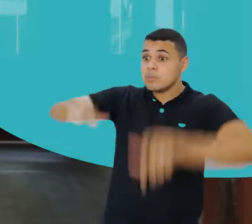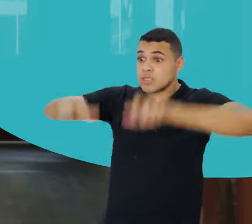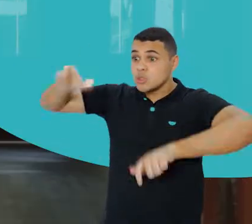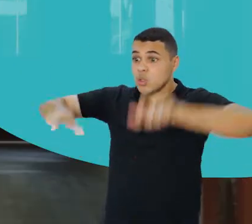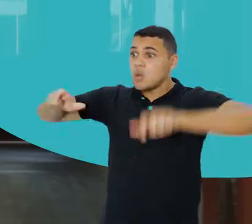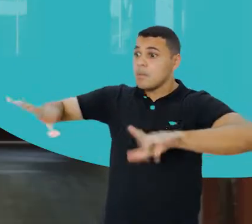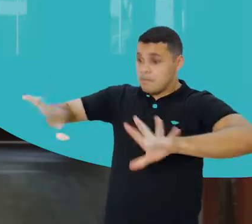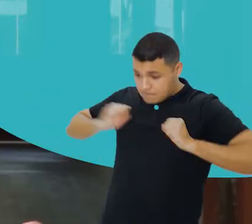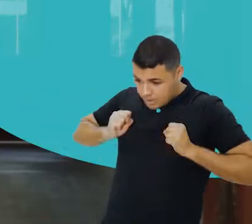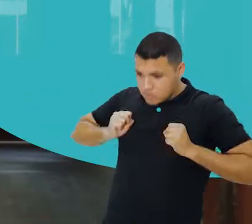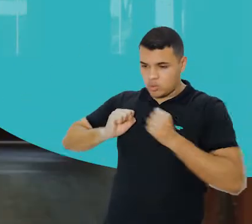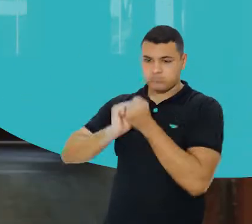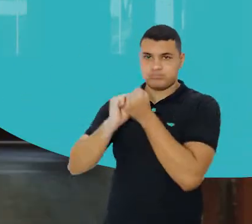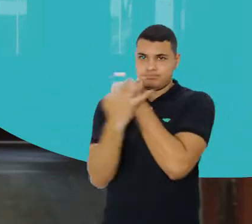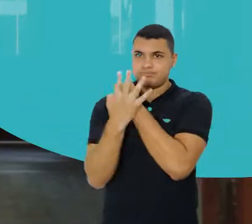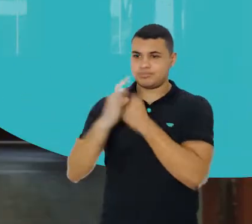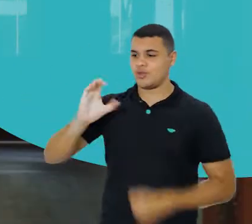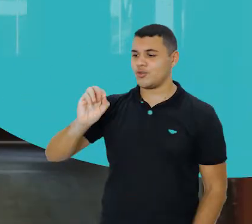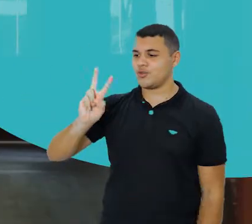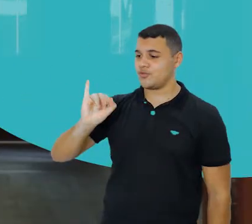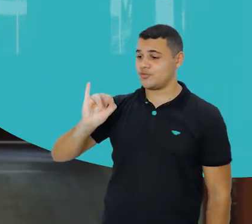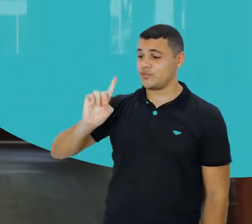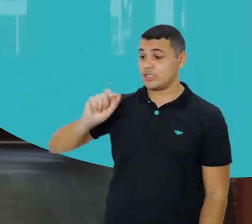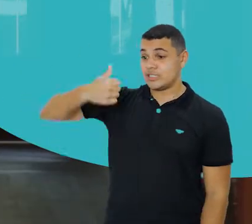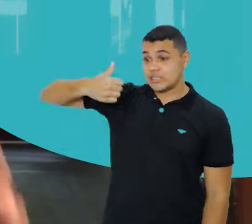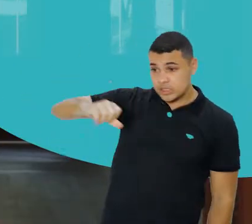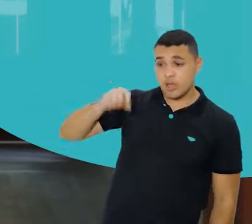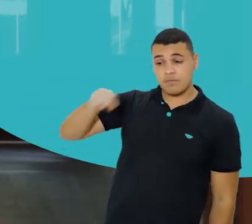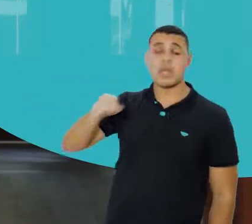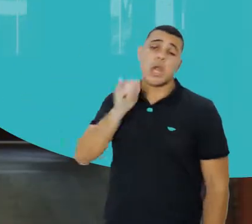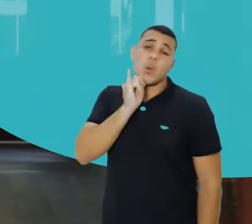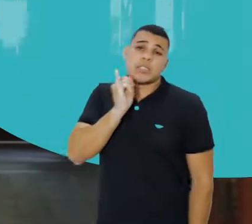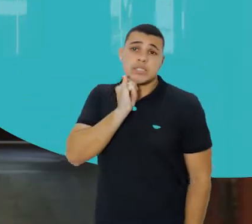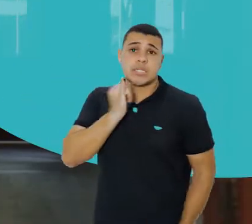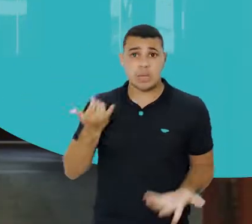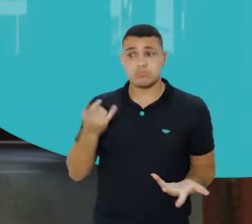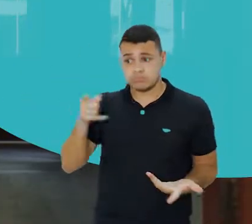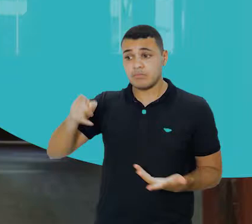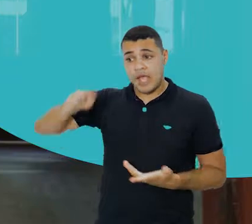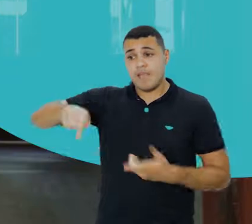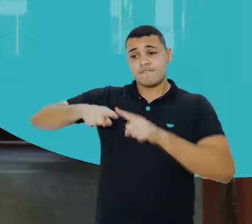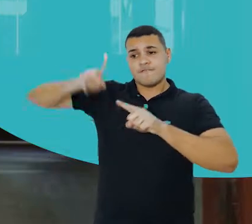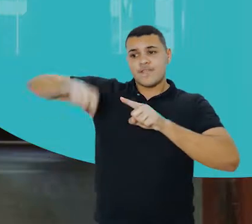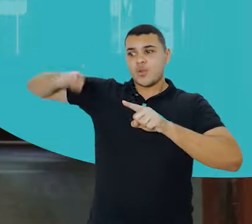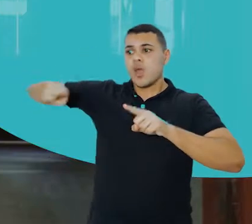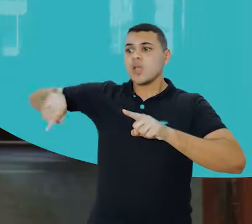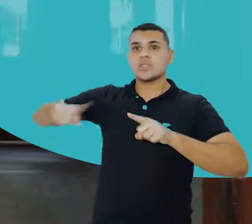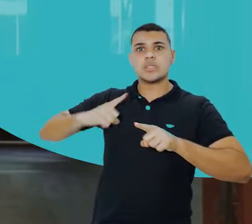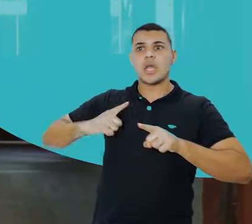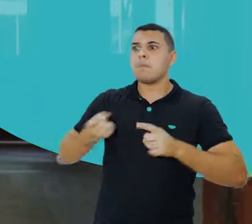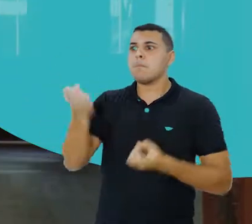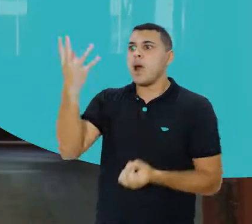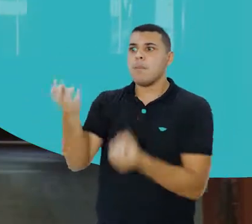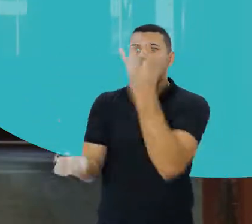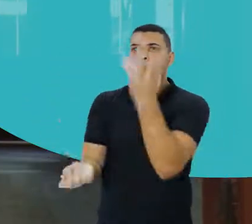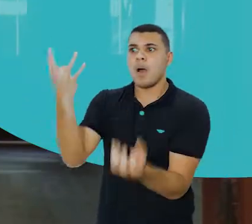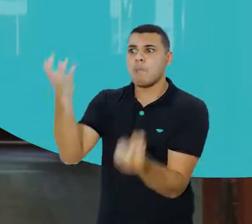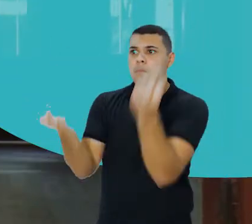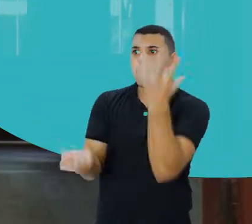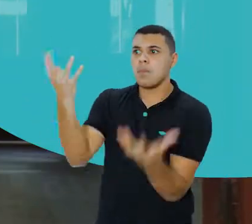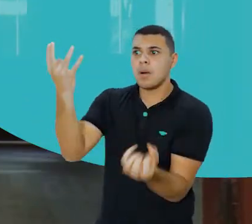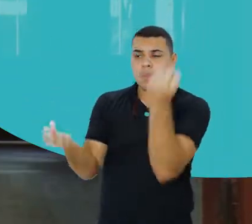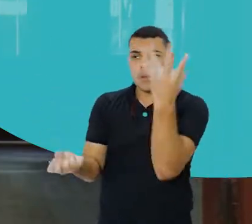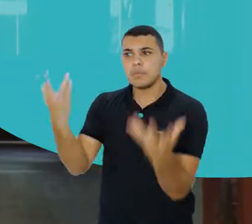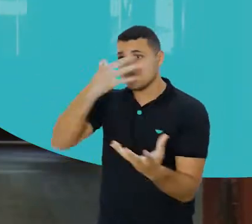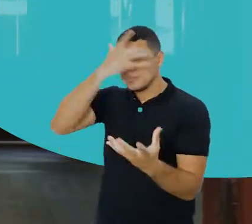4.041.638 casos de Covid-19. Então temos aí um exemplo de uma medida de frequência, o número de